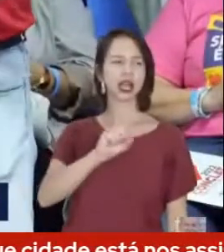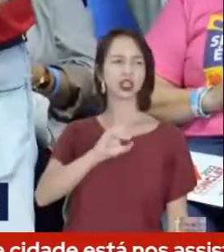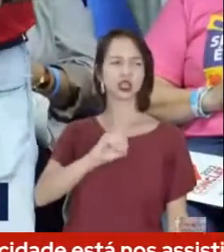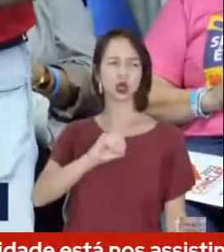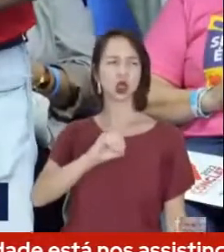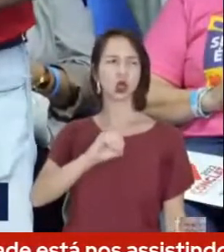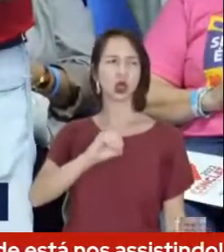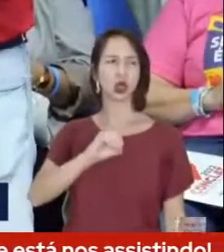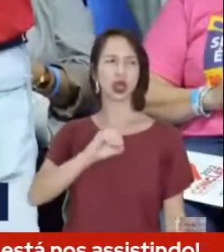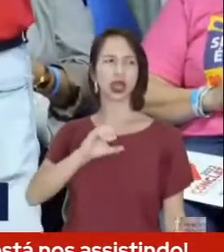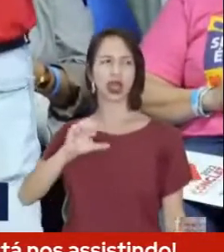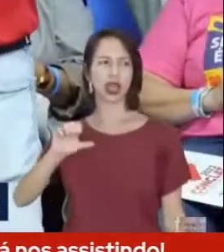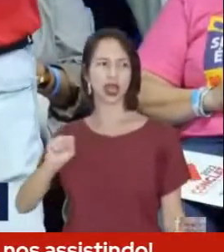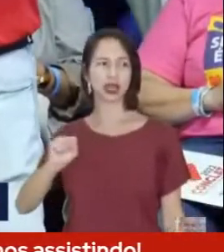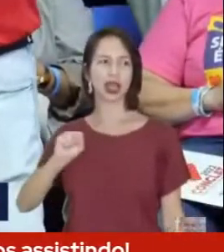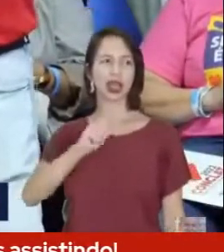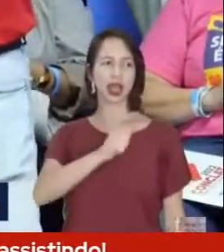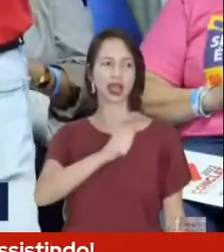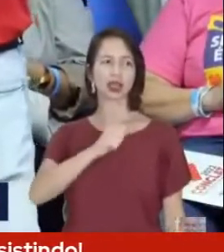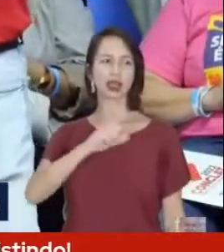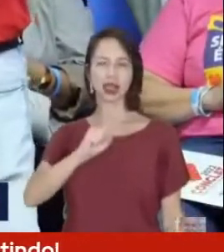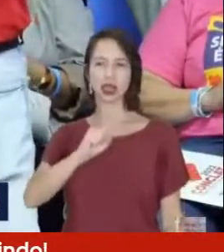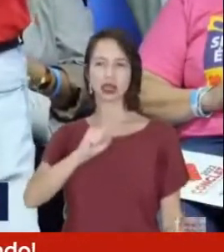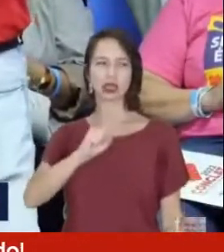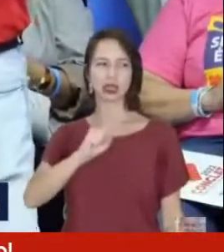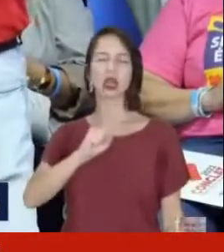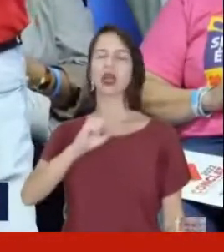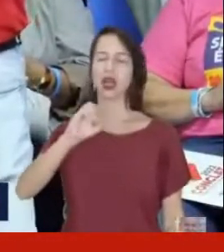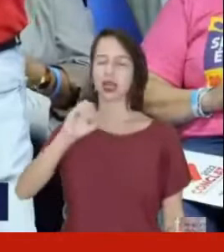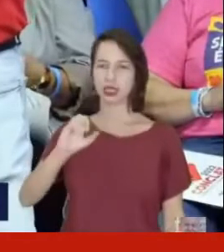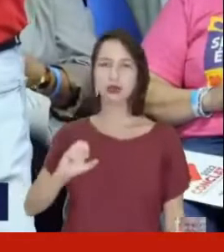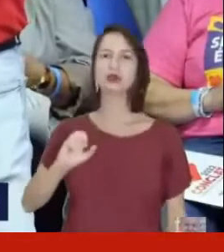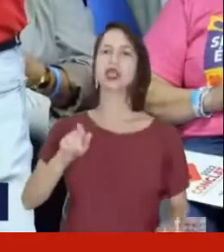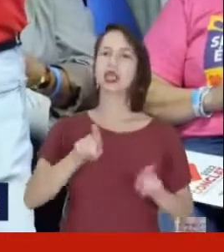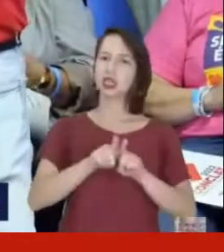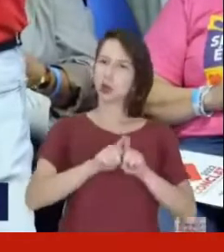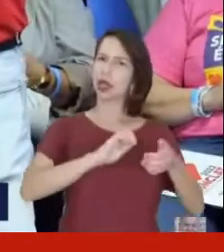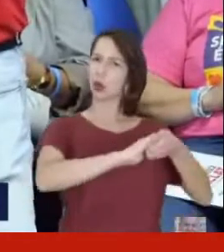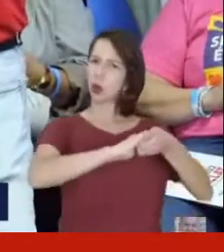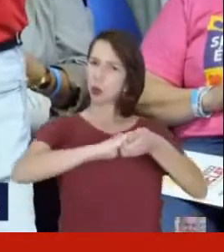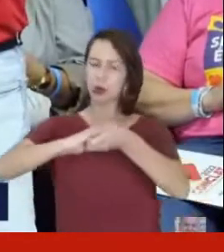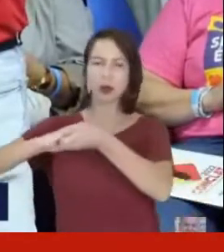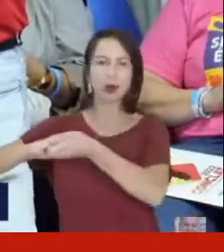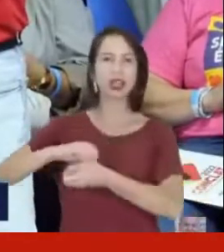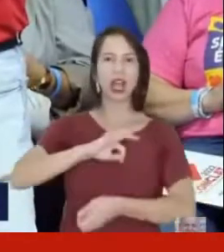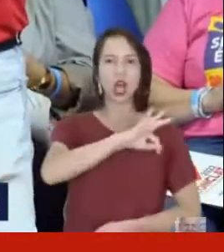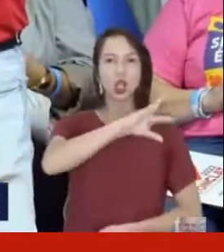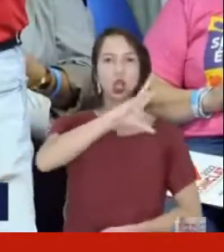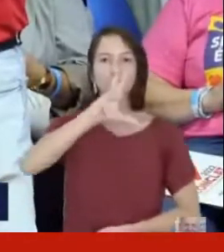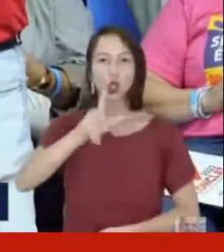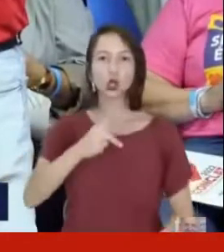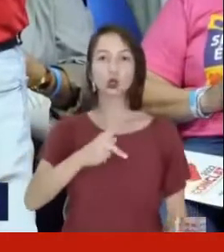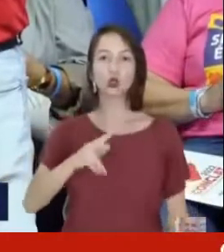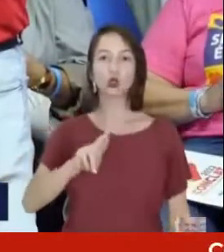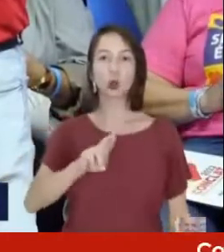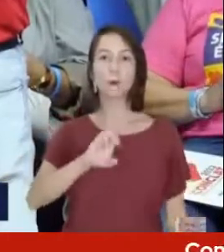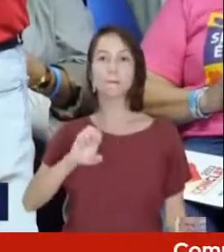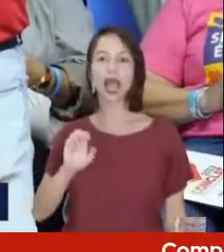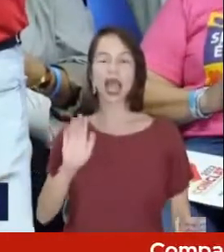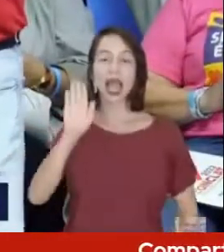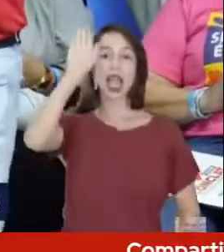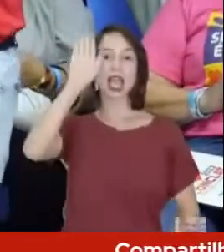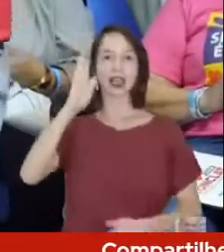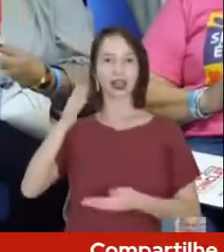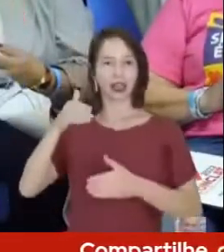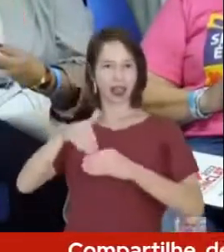Cumprimentar os companheiros sindicalistas, cumprimentando os pré-candidatos que representarão a classe trabalhadora, o povo